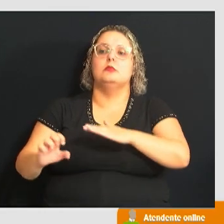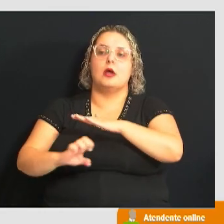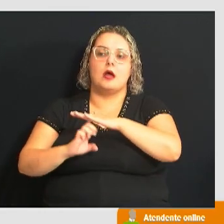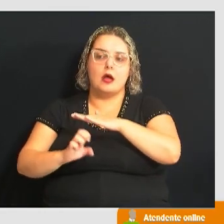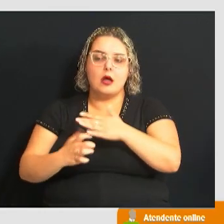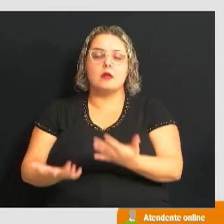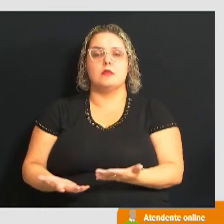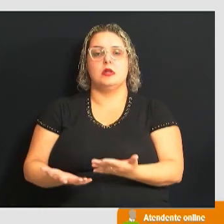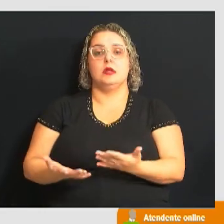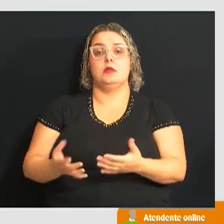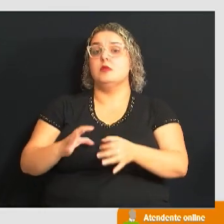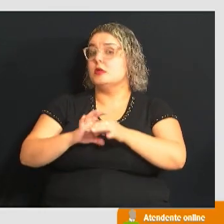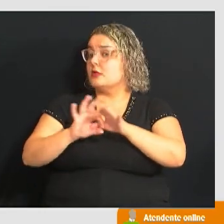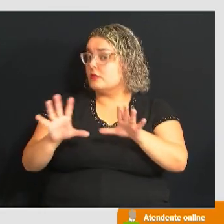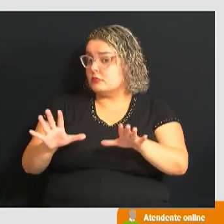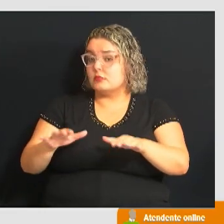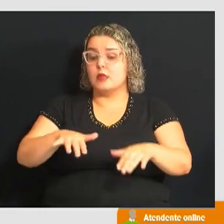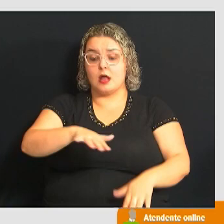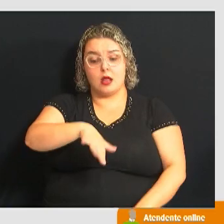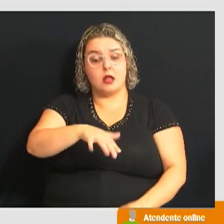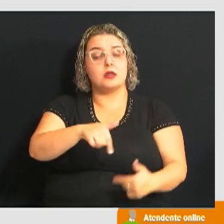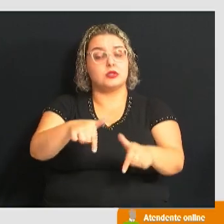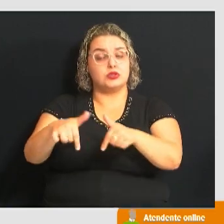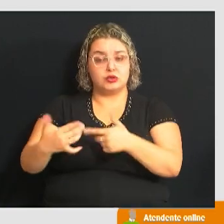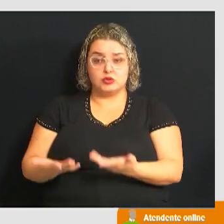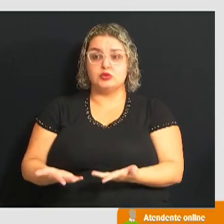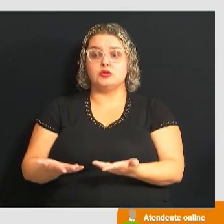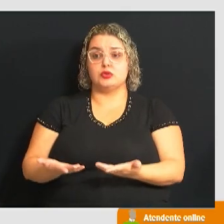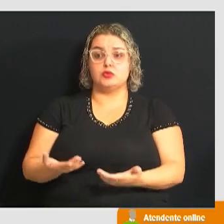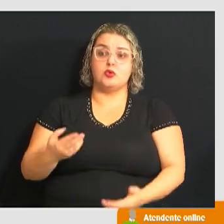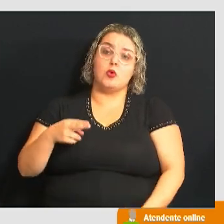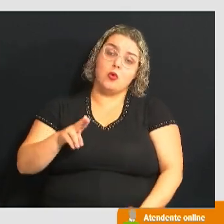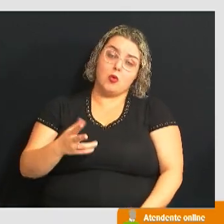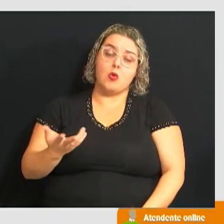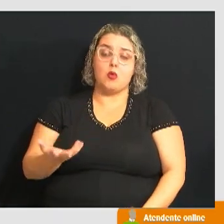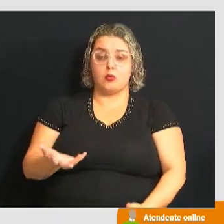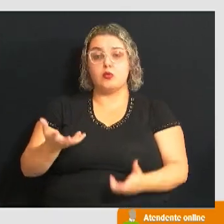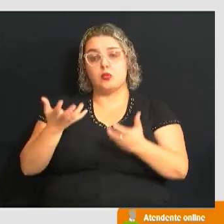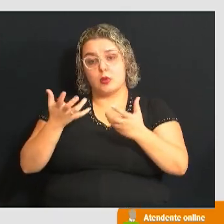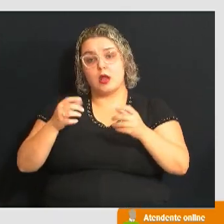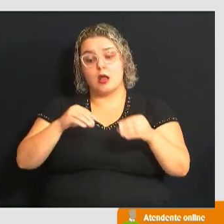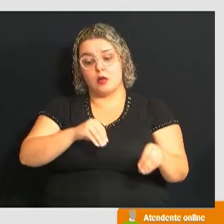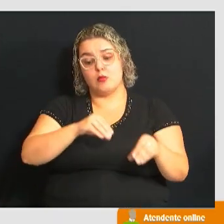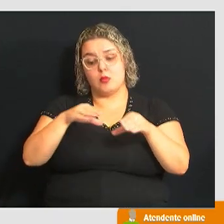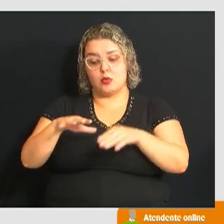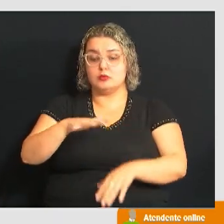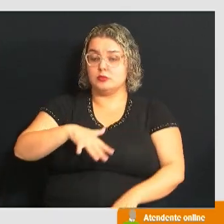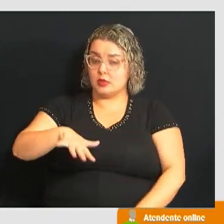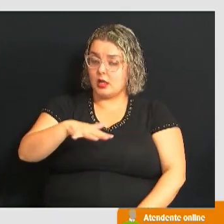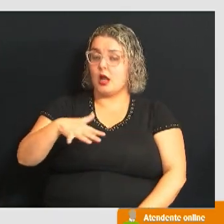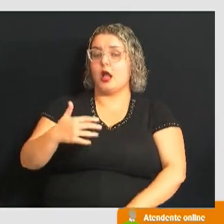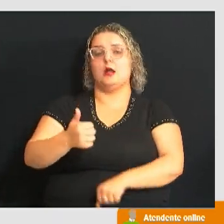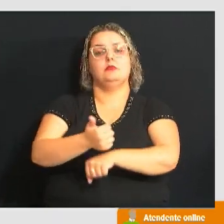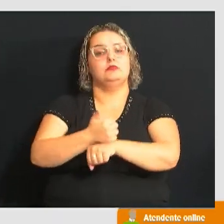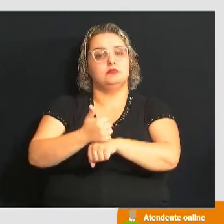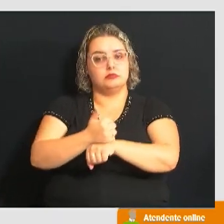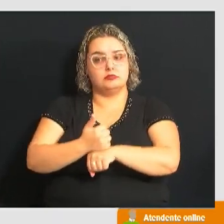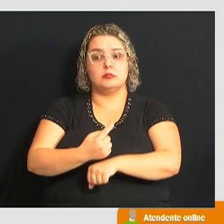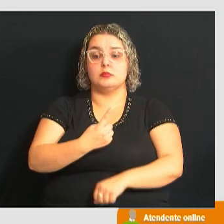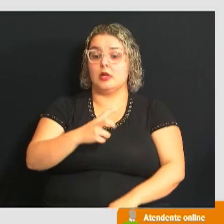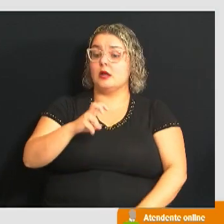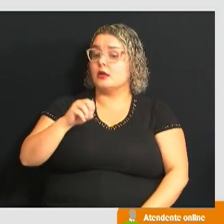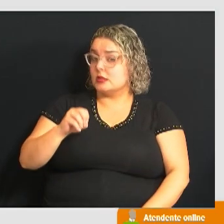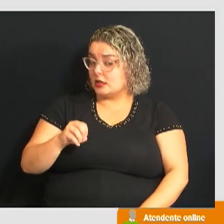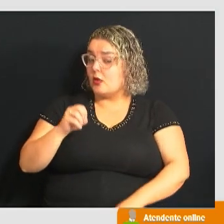você que está disponível para o mercado de trabalho ou você que quer mudar de área, nós temos 150